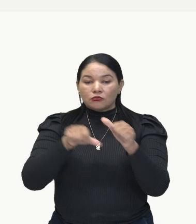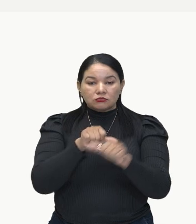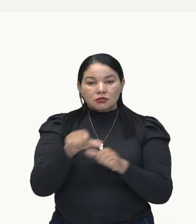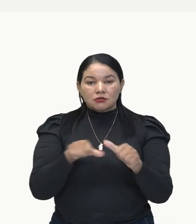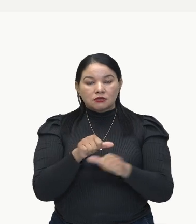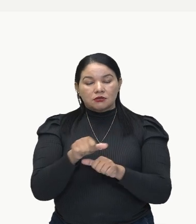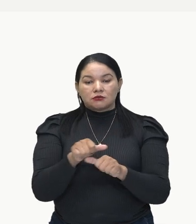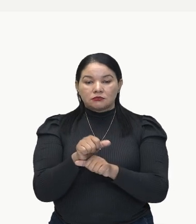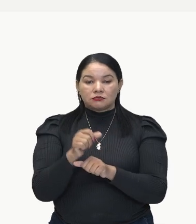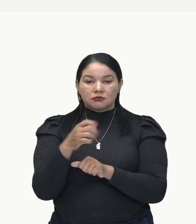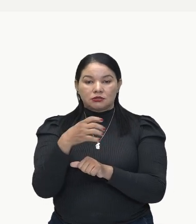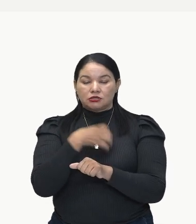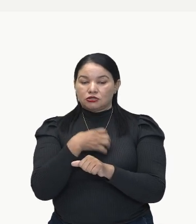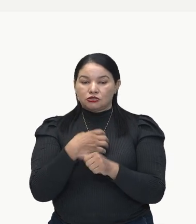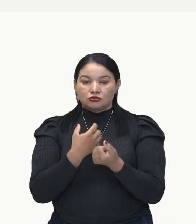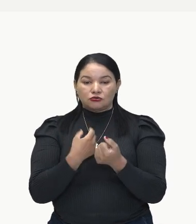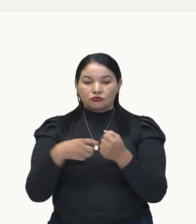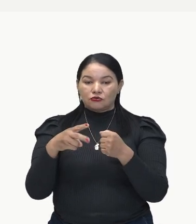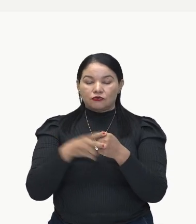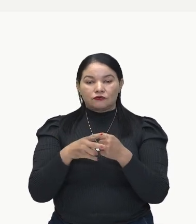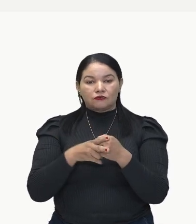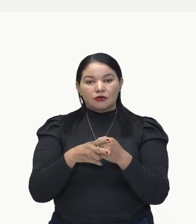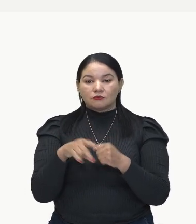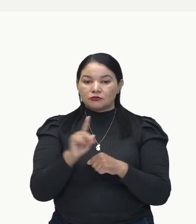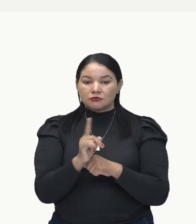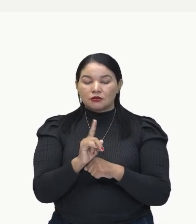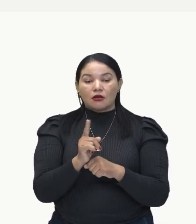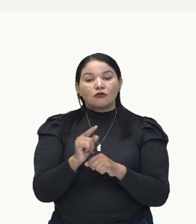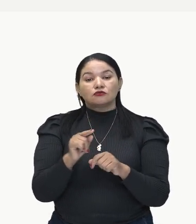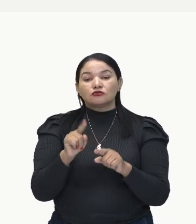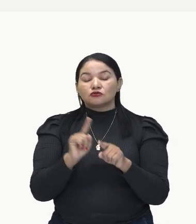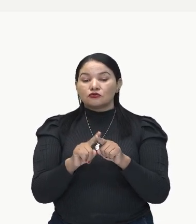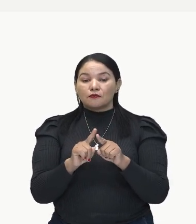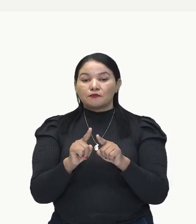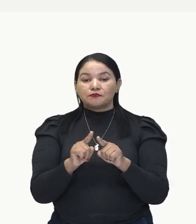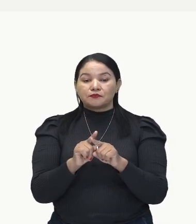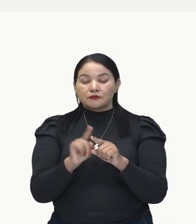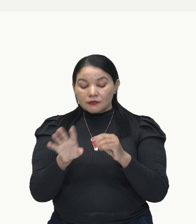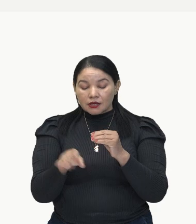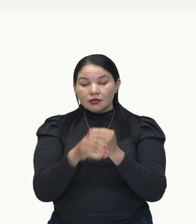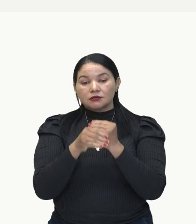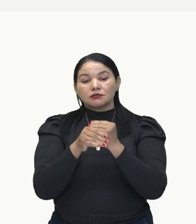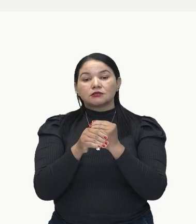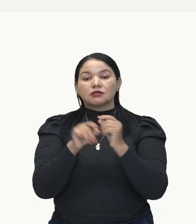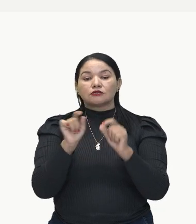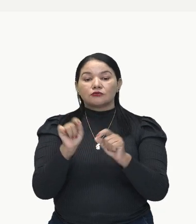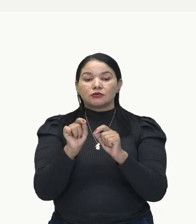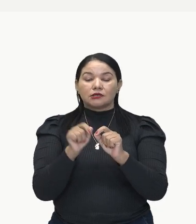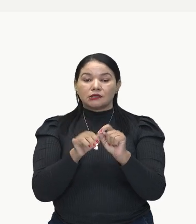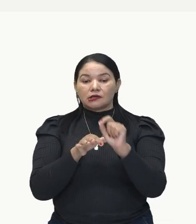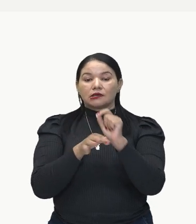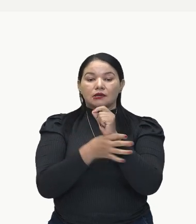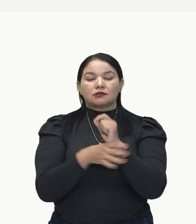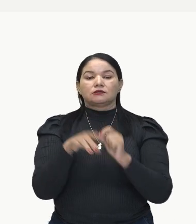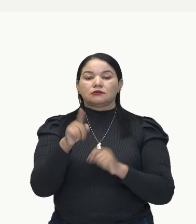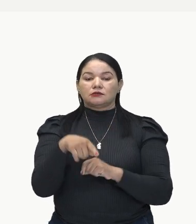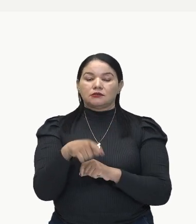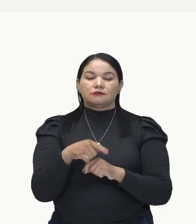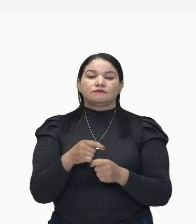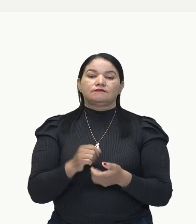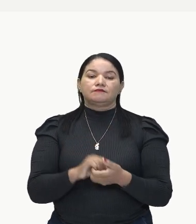do verbo, mas eu estou reforçando o sentido do verbo. De afirmação ele vai ter essa ideia de